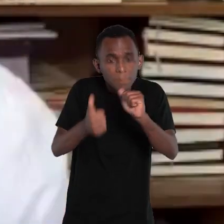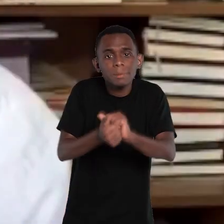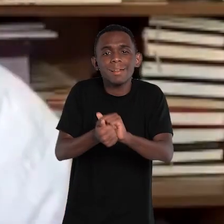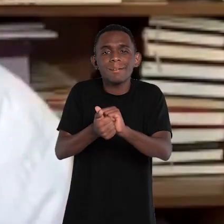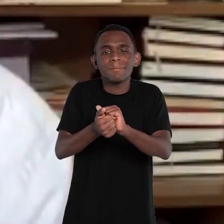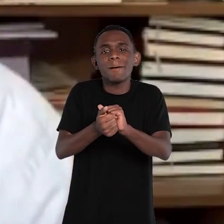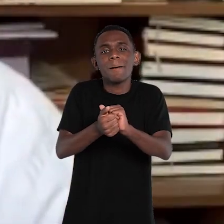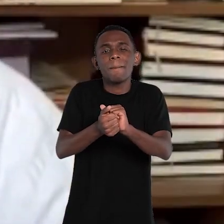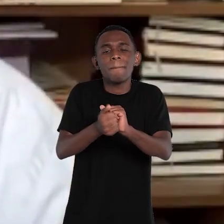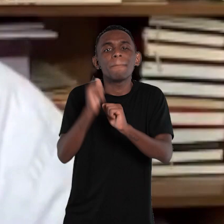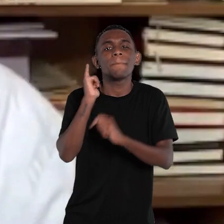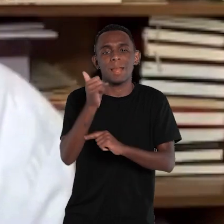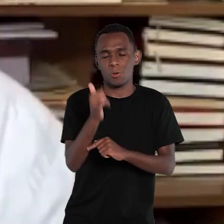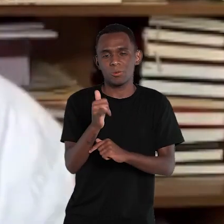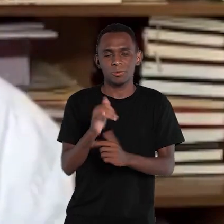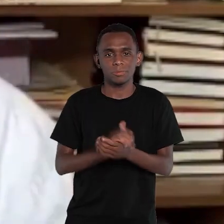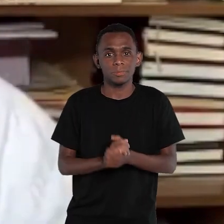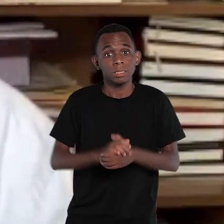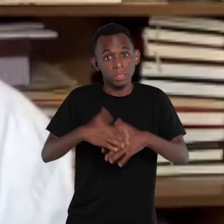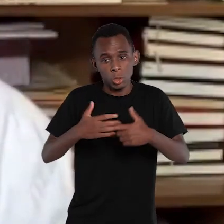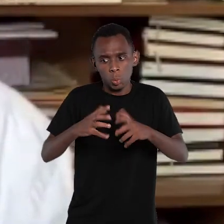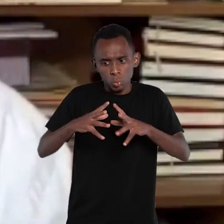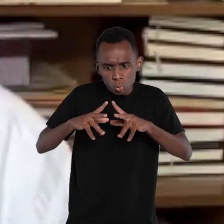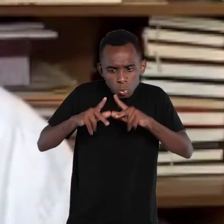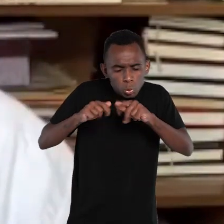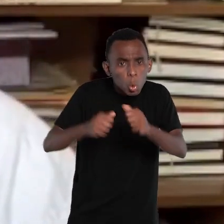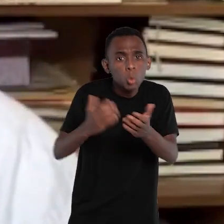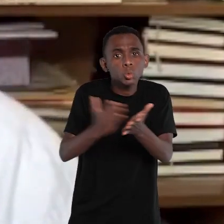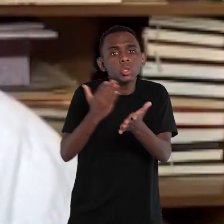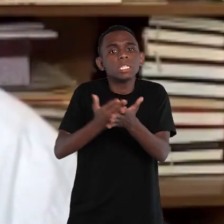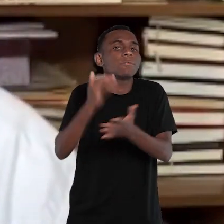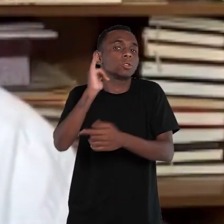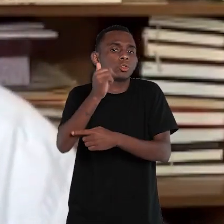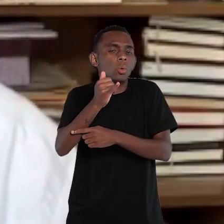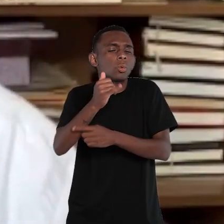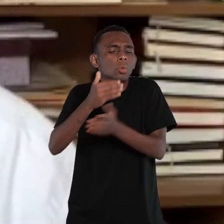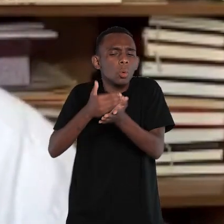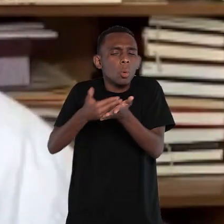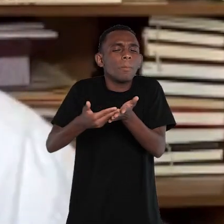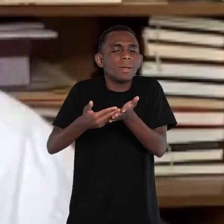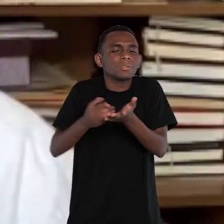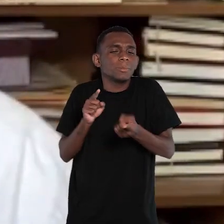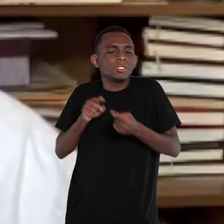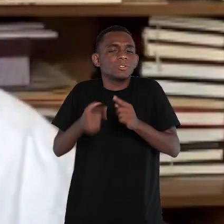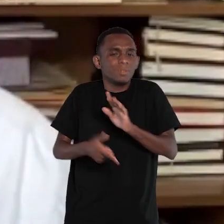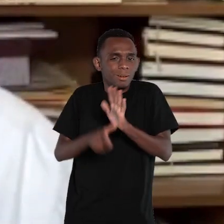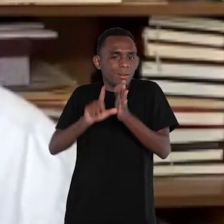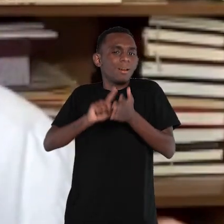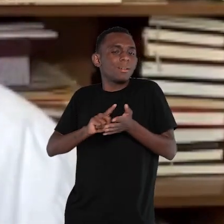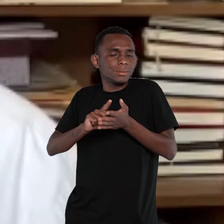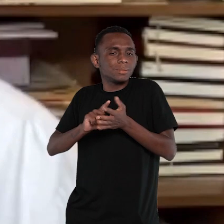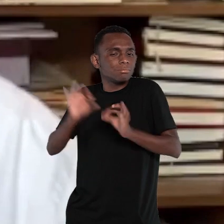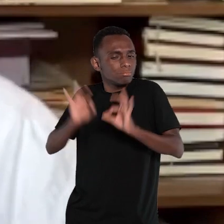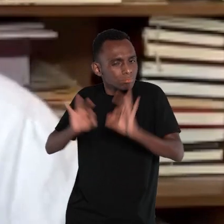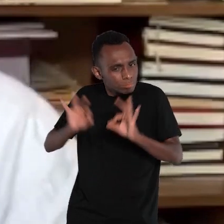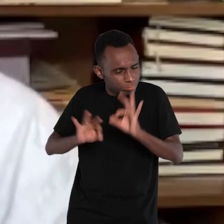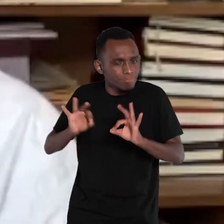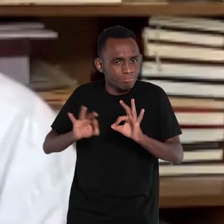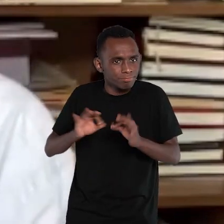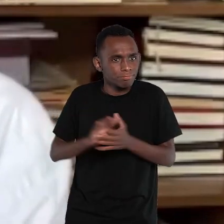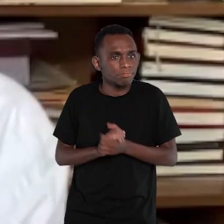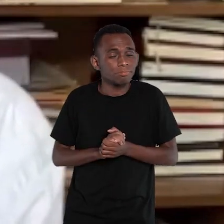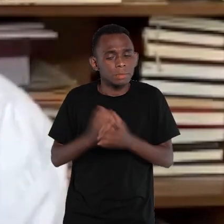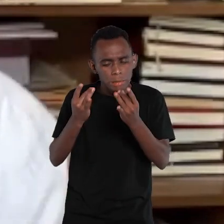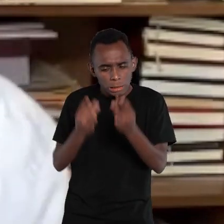seria o seu livro de conto. Então, todo livro de contos nasce antológico, mesmo aquele que vende pouco. Ele nasce antológico porque ele é